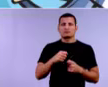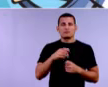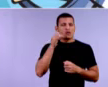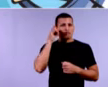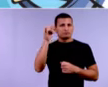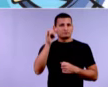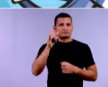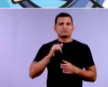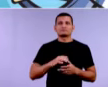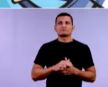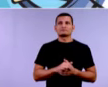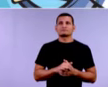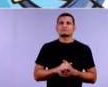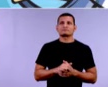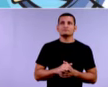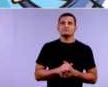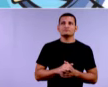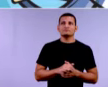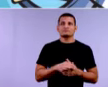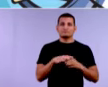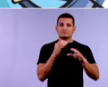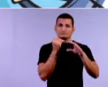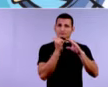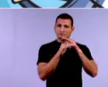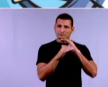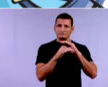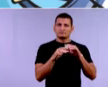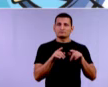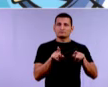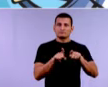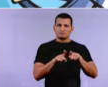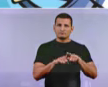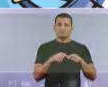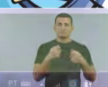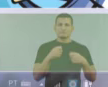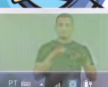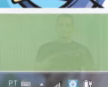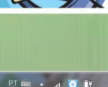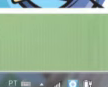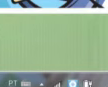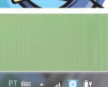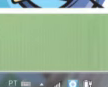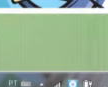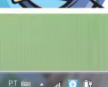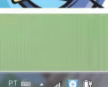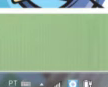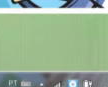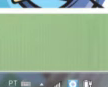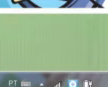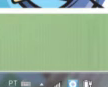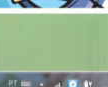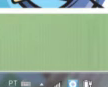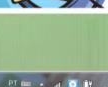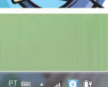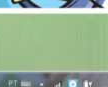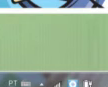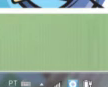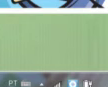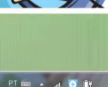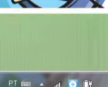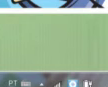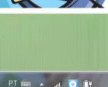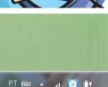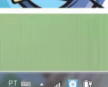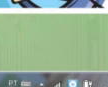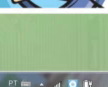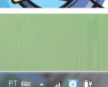evitar. A mensagem eletrônica também alguns cuidados, revisão ortográfica e gramatical, coerência e coesão,